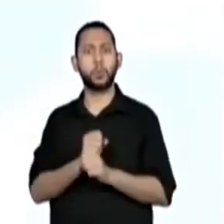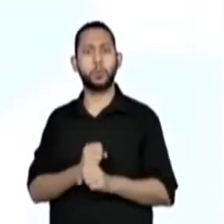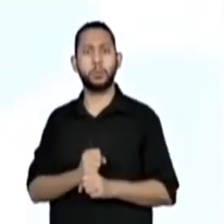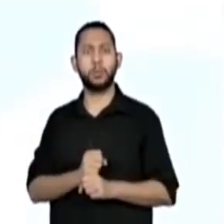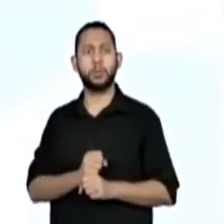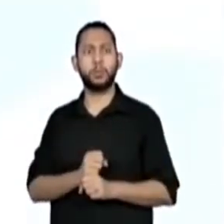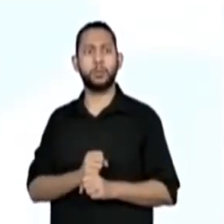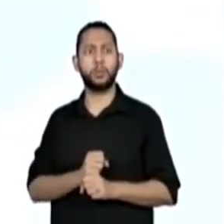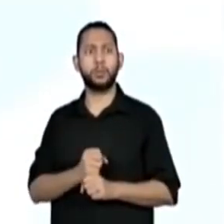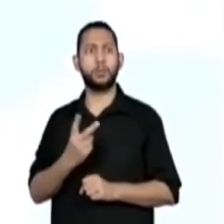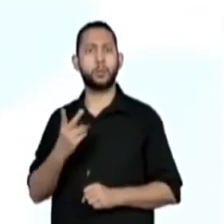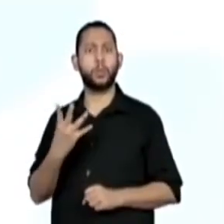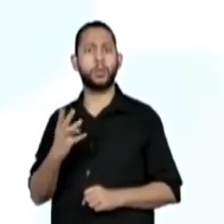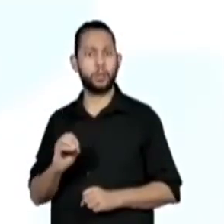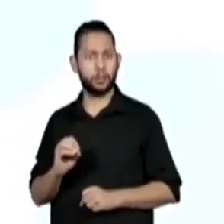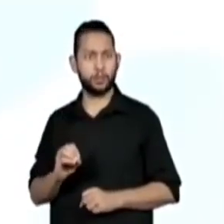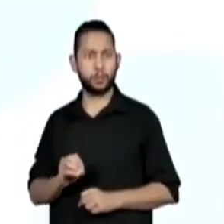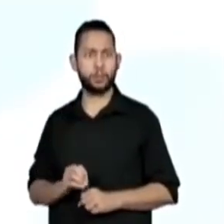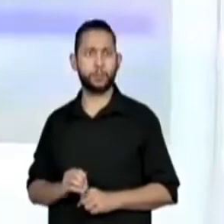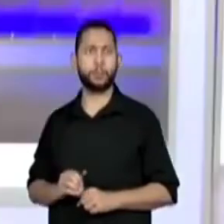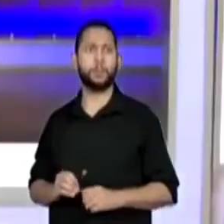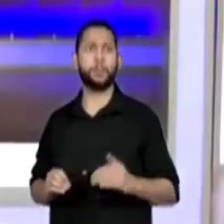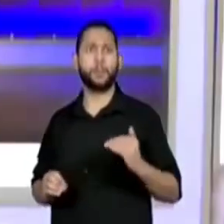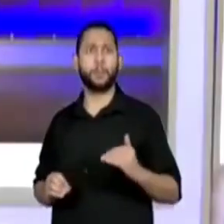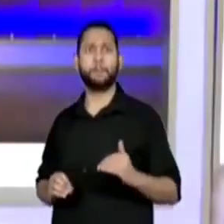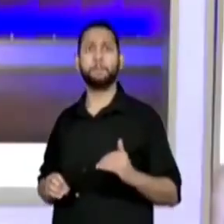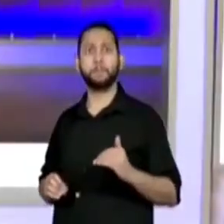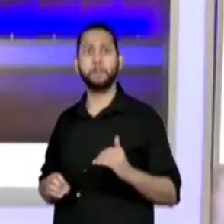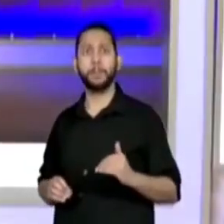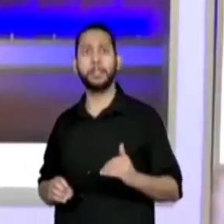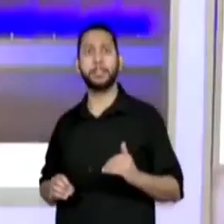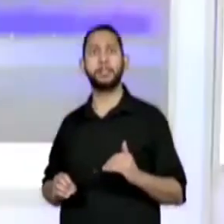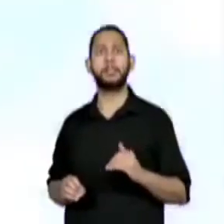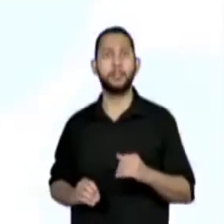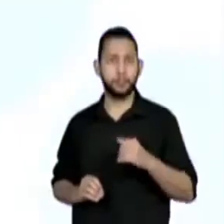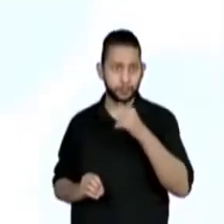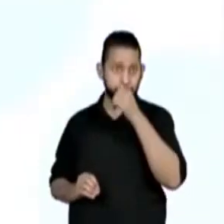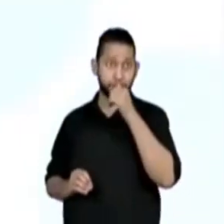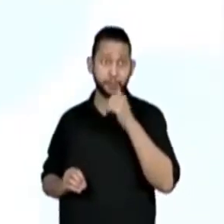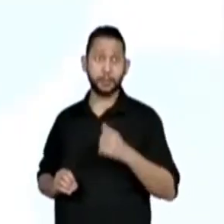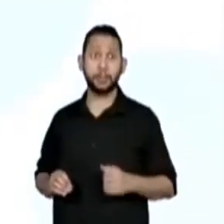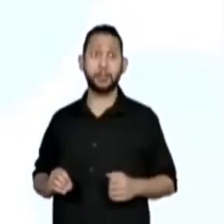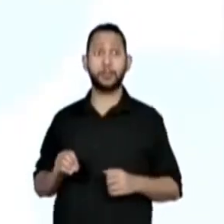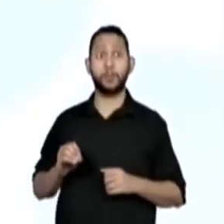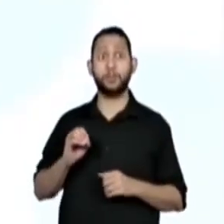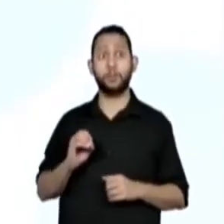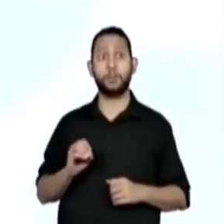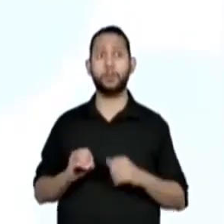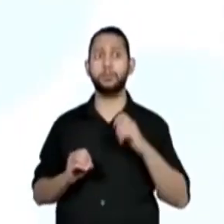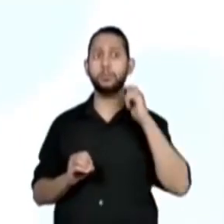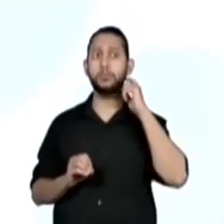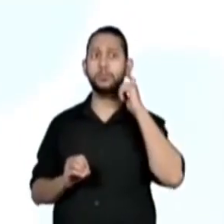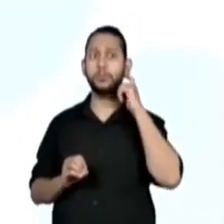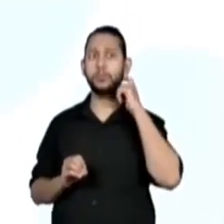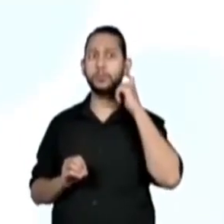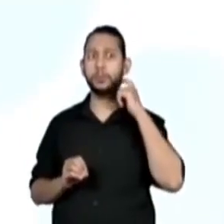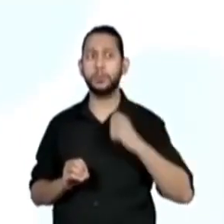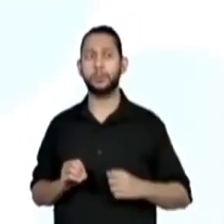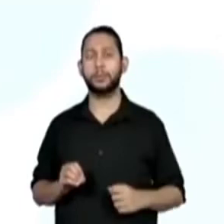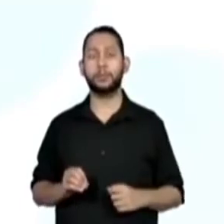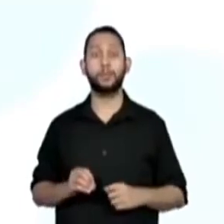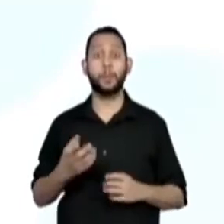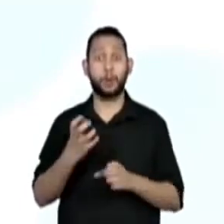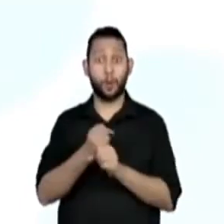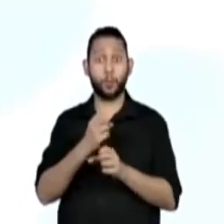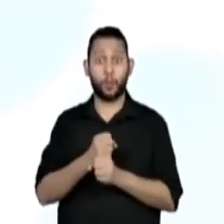vocês vamos lá tua irmã deixou lá esse de baixo aí alguma coisa mais 150 240 beleza